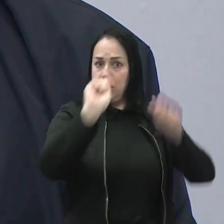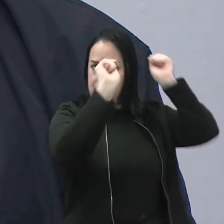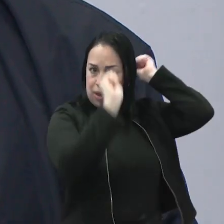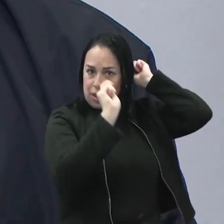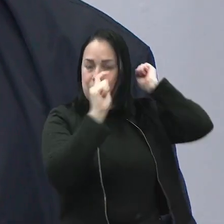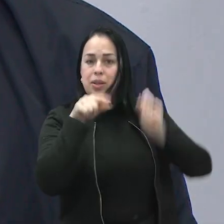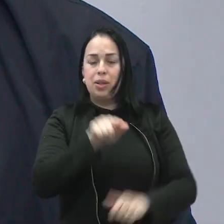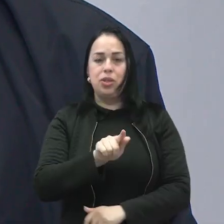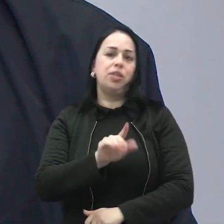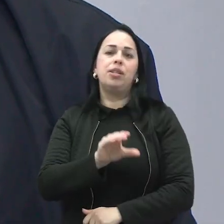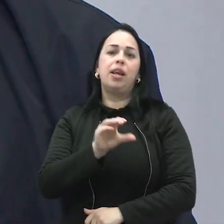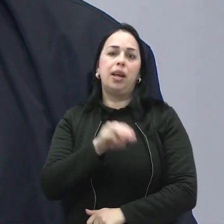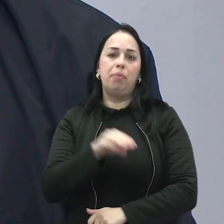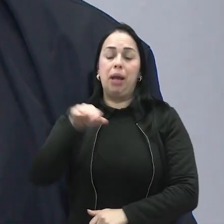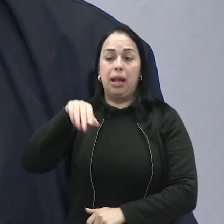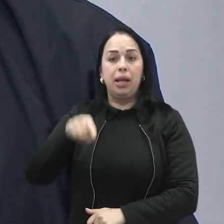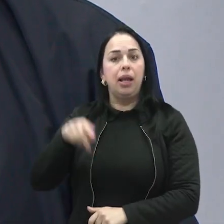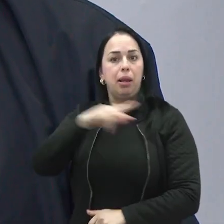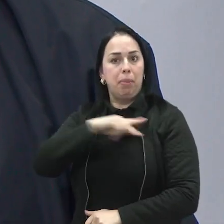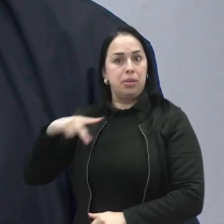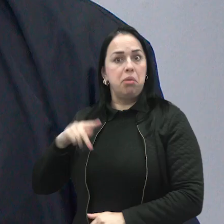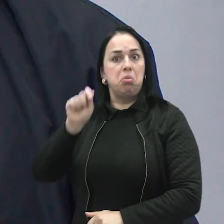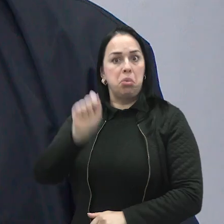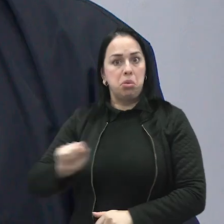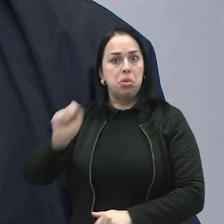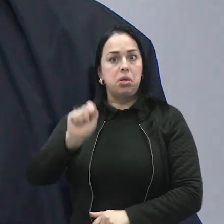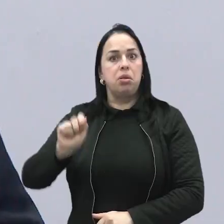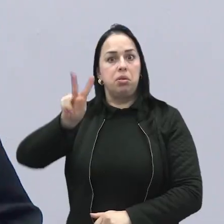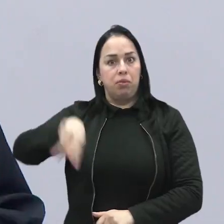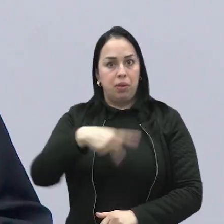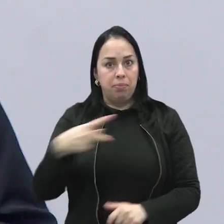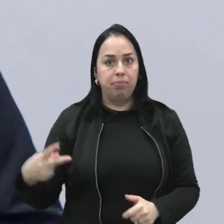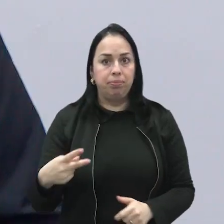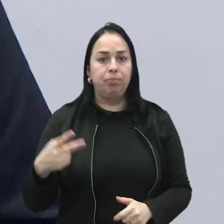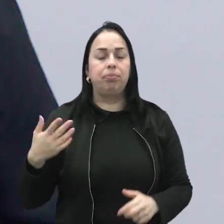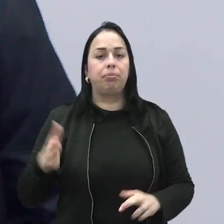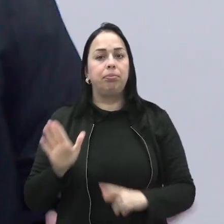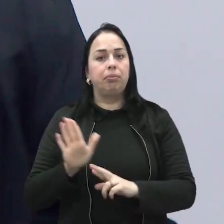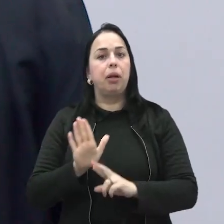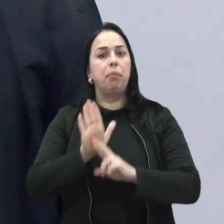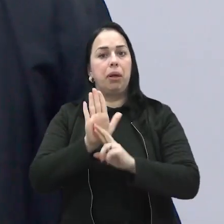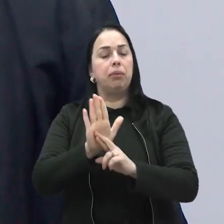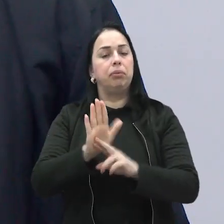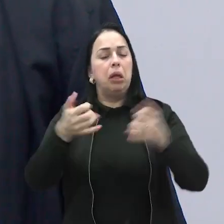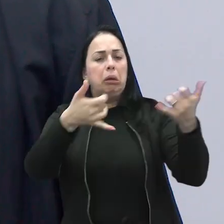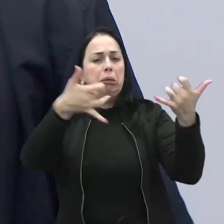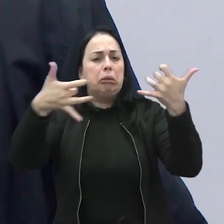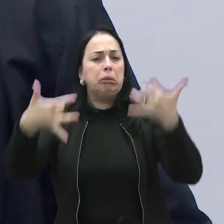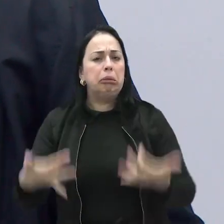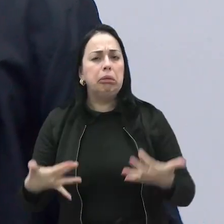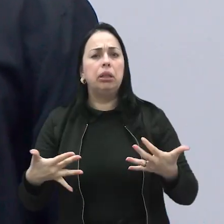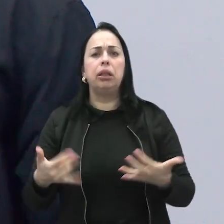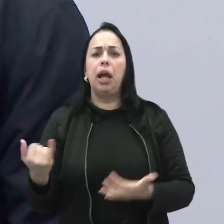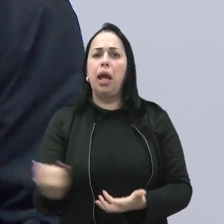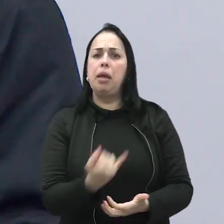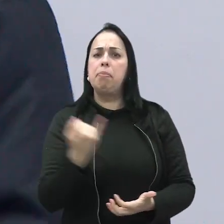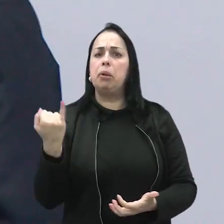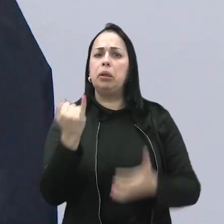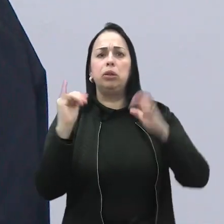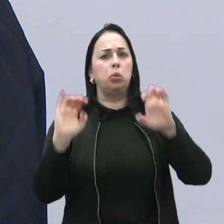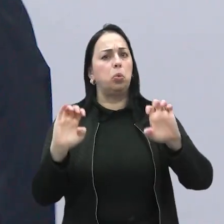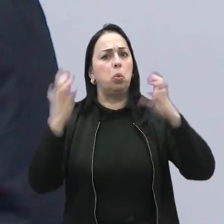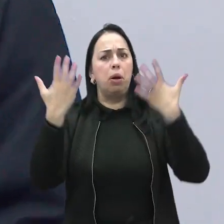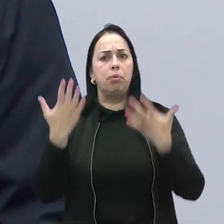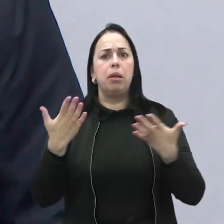dos Guardas Civis do Vale do Paraíba. Representando a categoria, o presidente da AGCM destacou a importância do